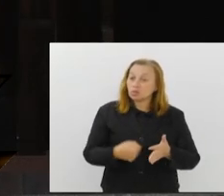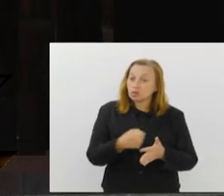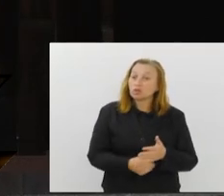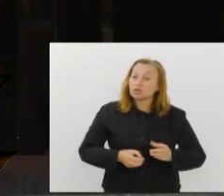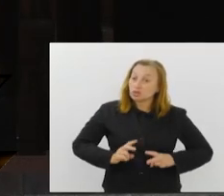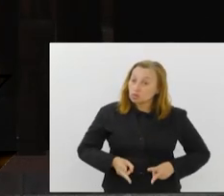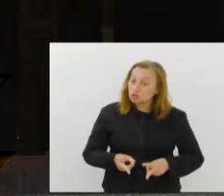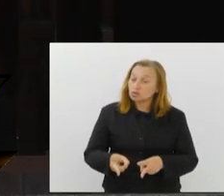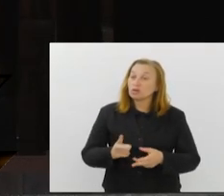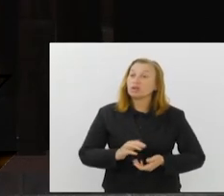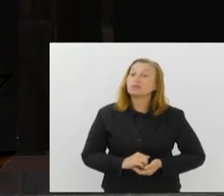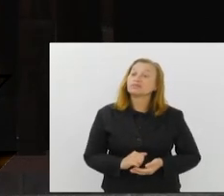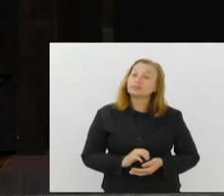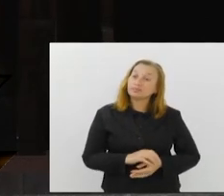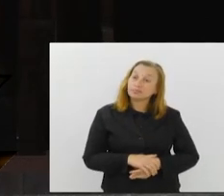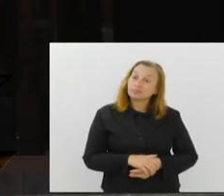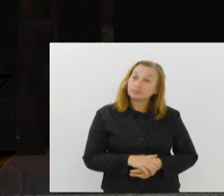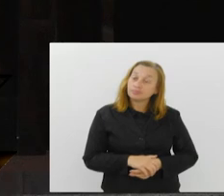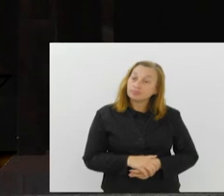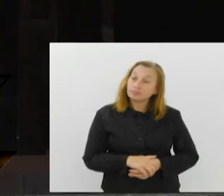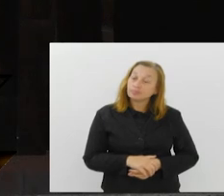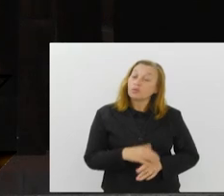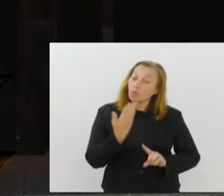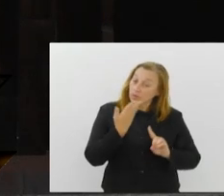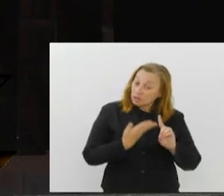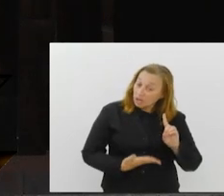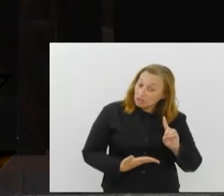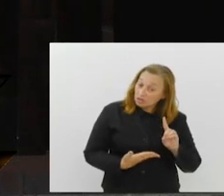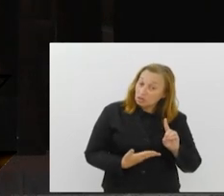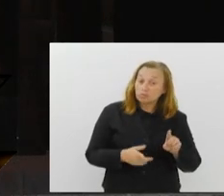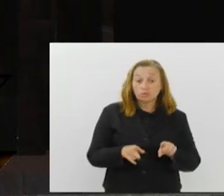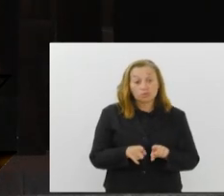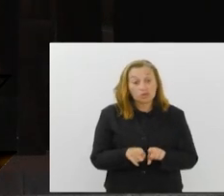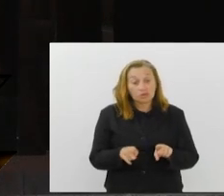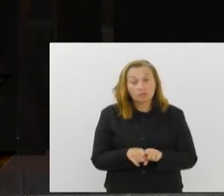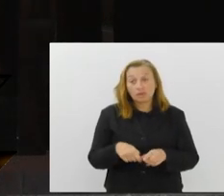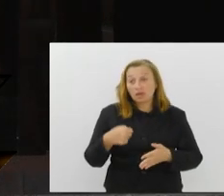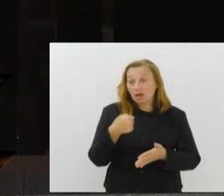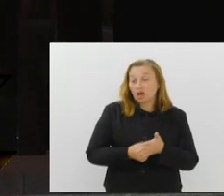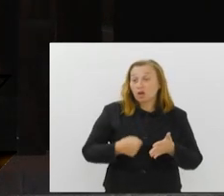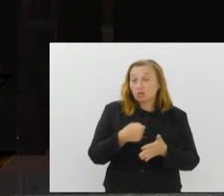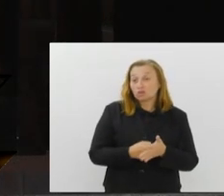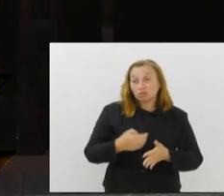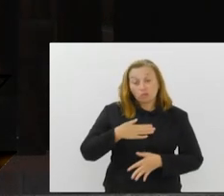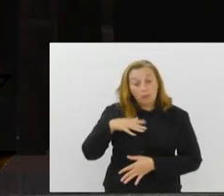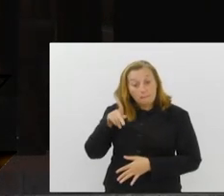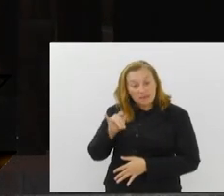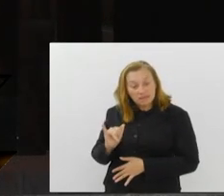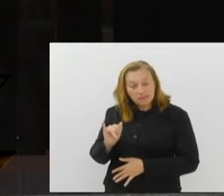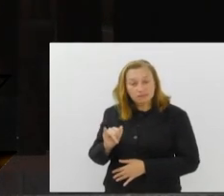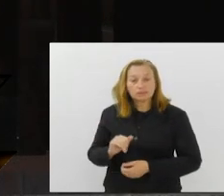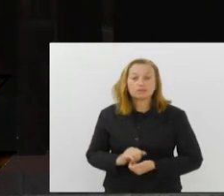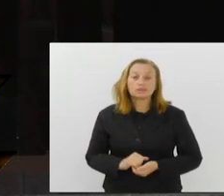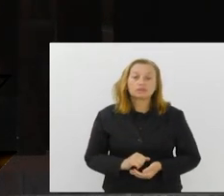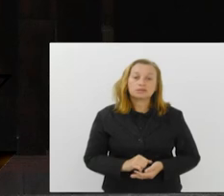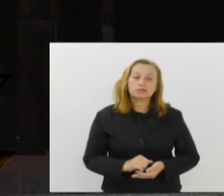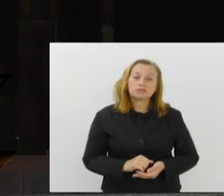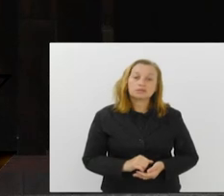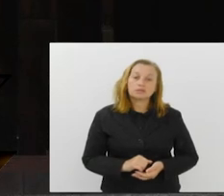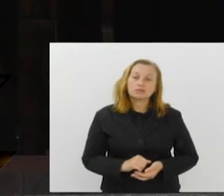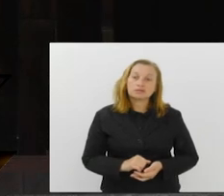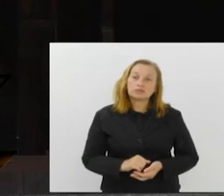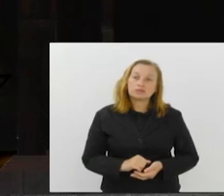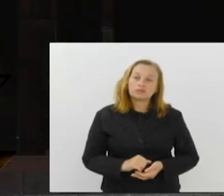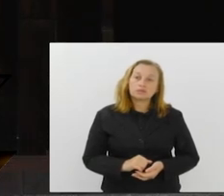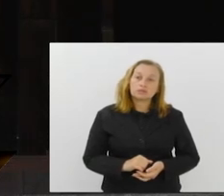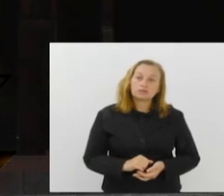continuá-la em homenagem também à luta do meu pai Tristão Fernandes que foi advogado de